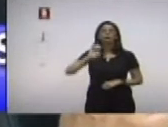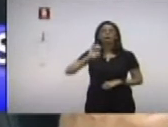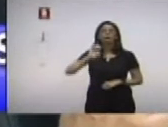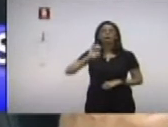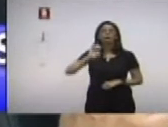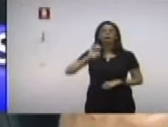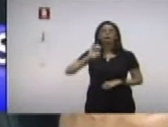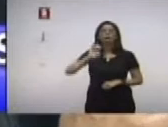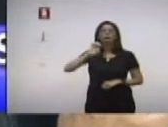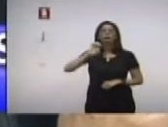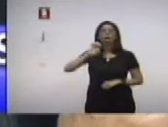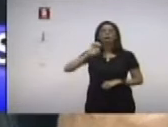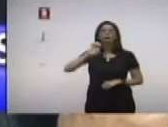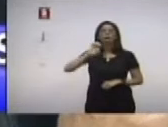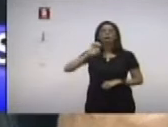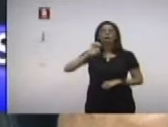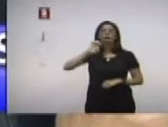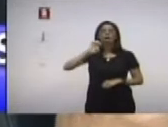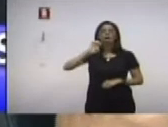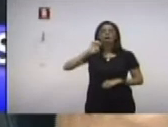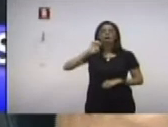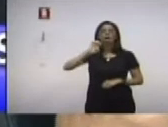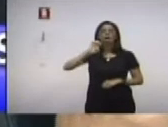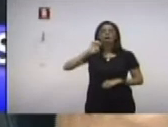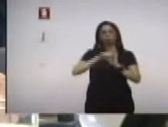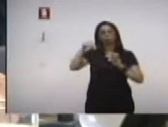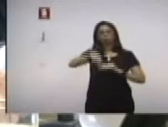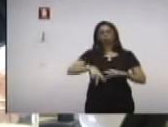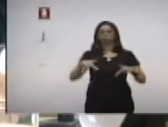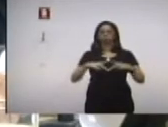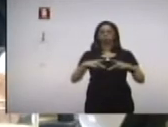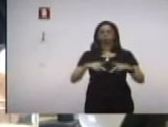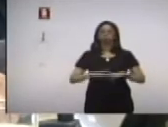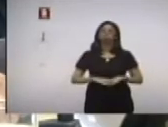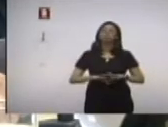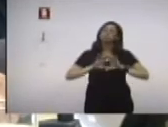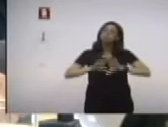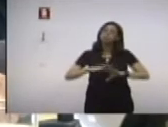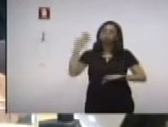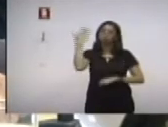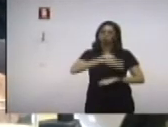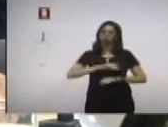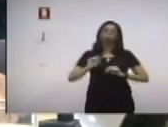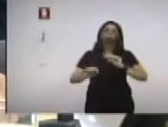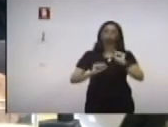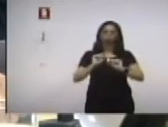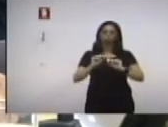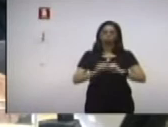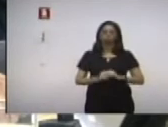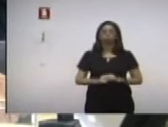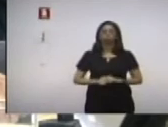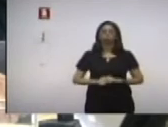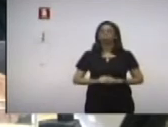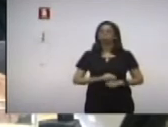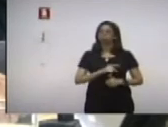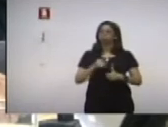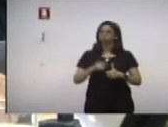pelo parágrafo primeiro do artigo 10 da Lei Orgânica do Município desde que comprovado a